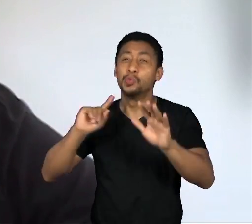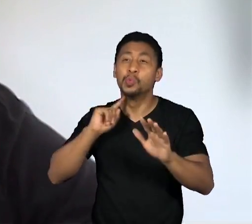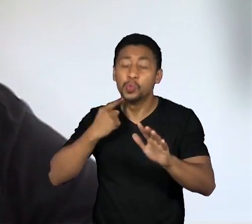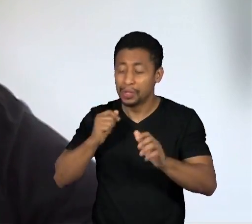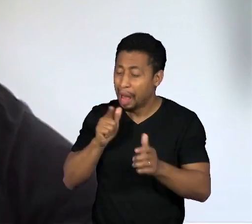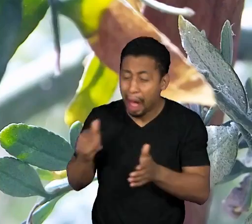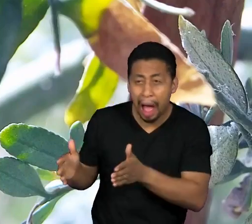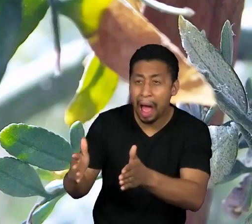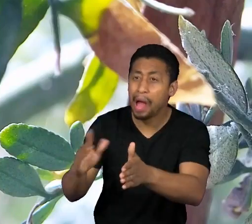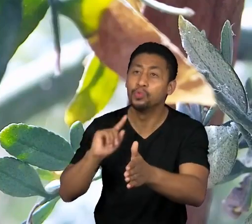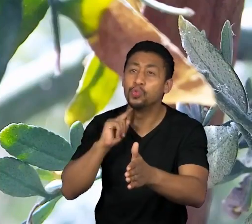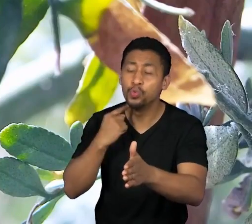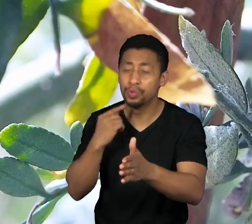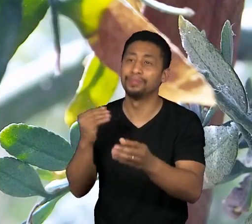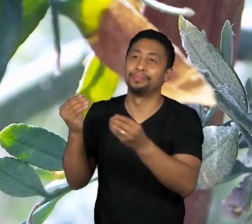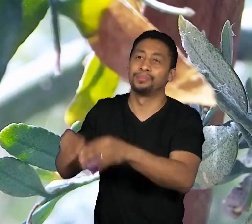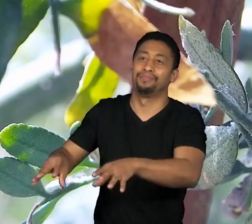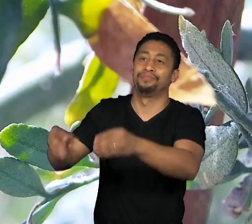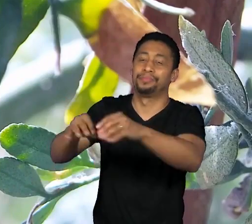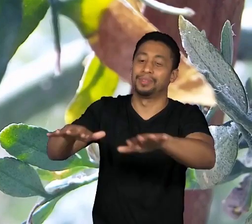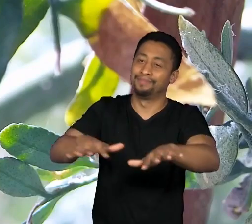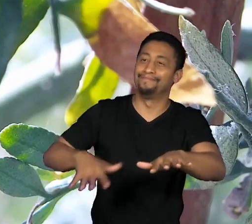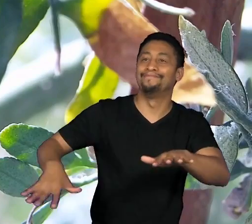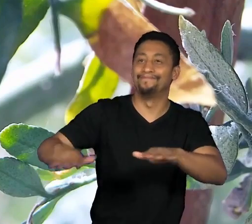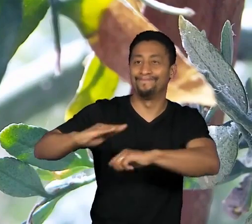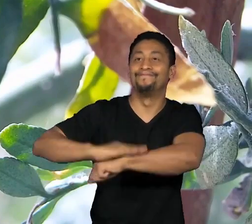vida complexo.